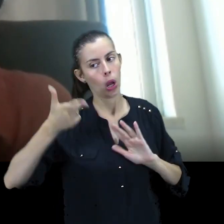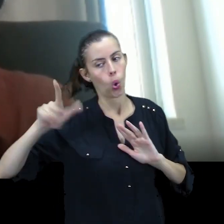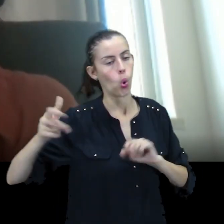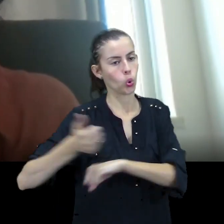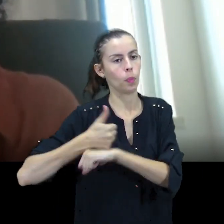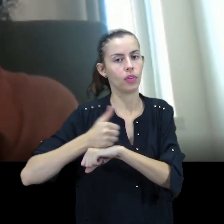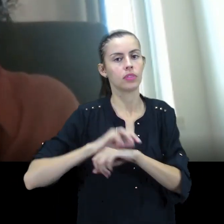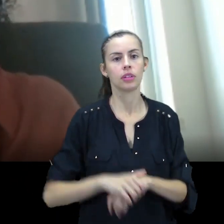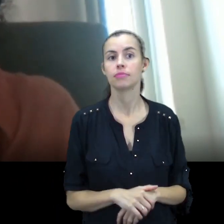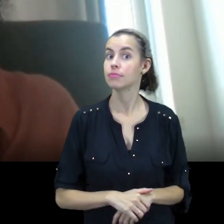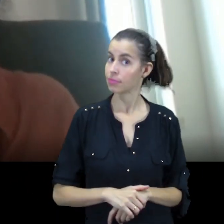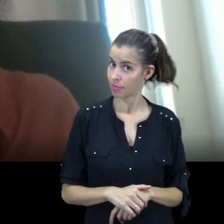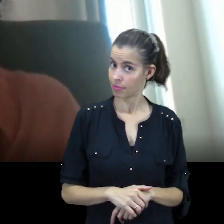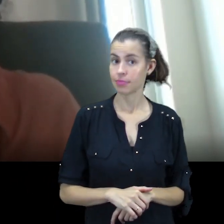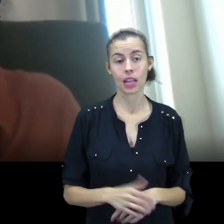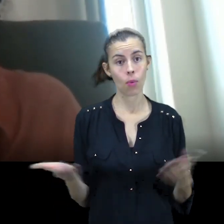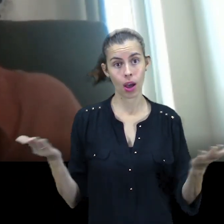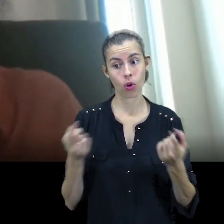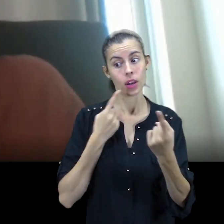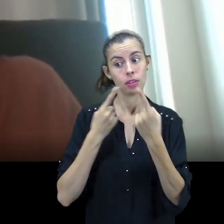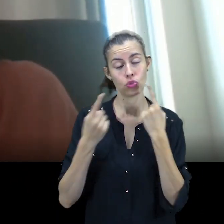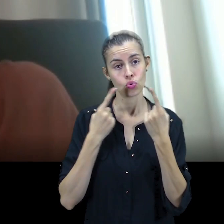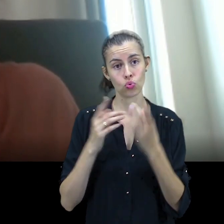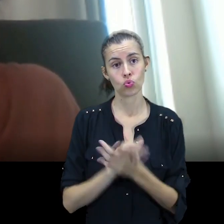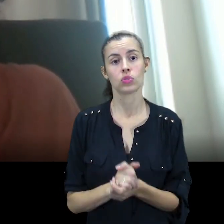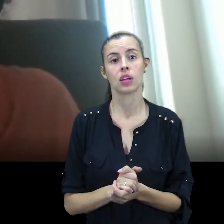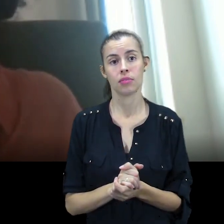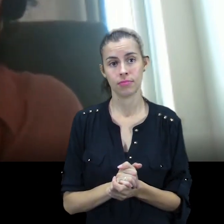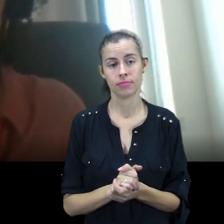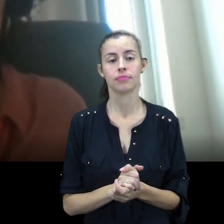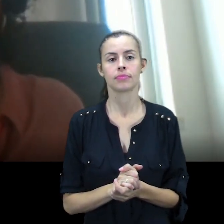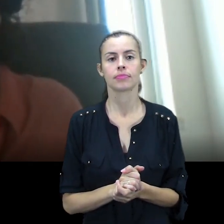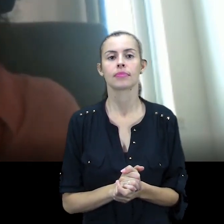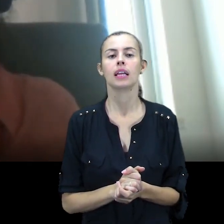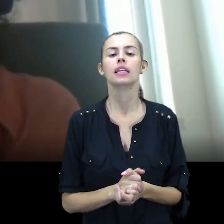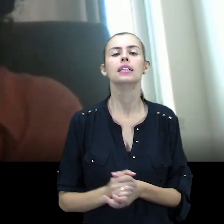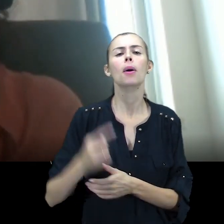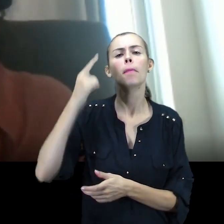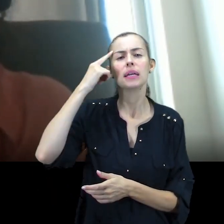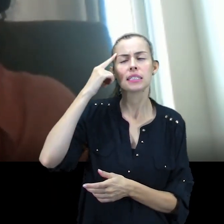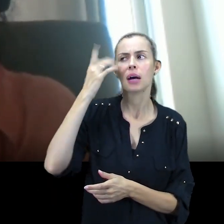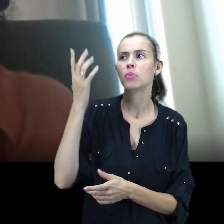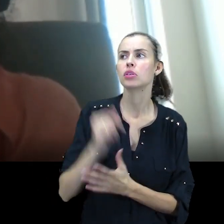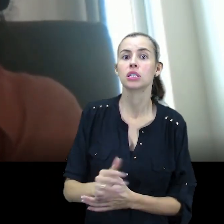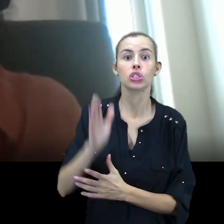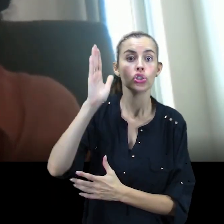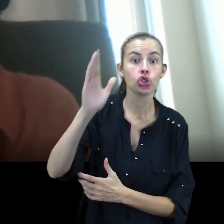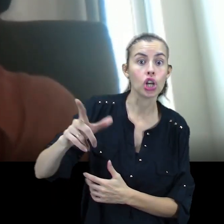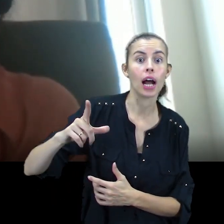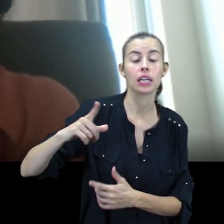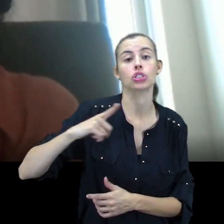porque gostavam, inclusive faziam a mais. Então, a carga horária de extensão, ela não era computada na carga